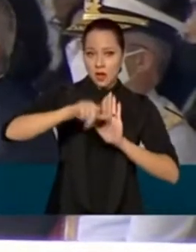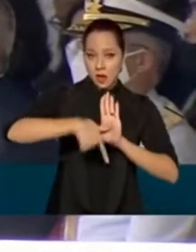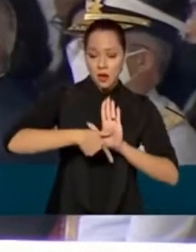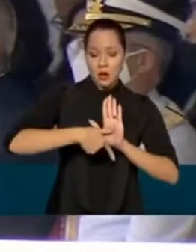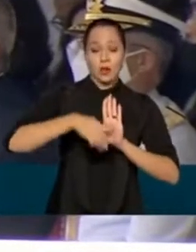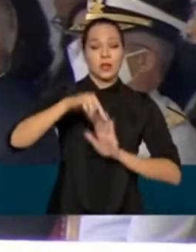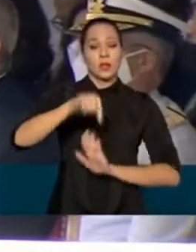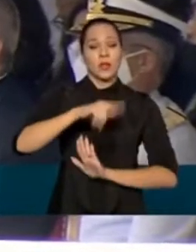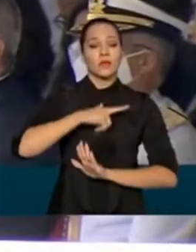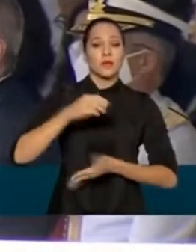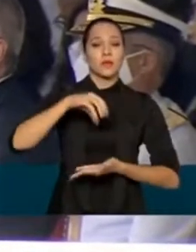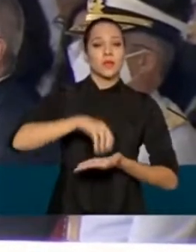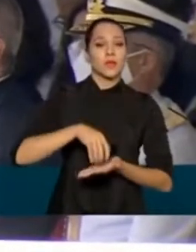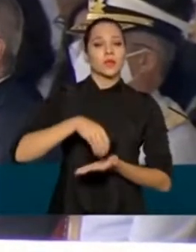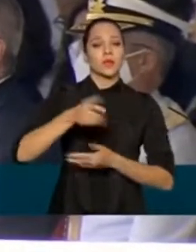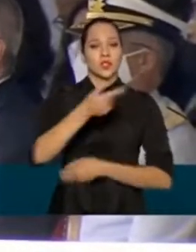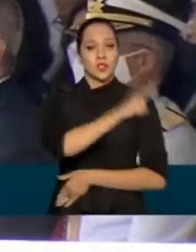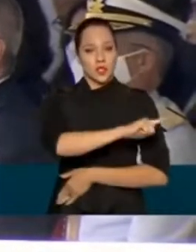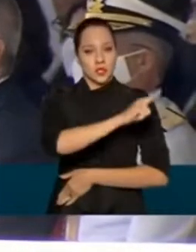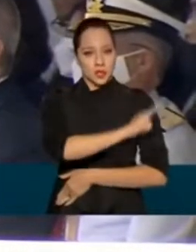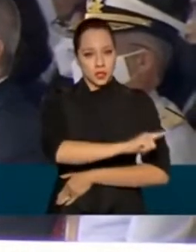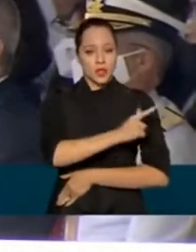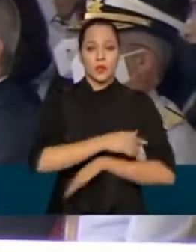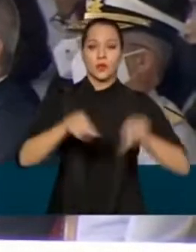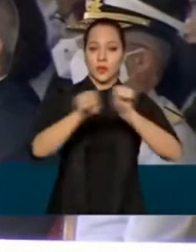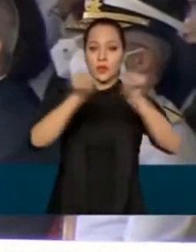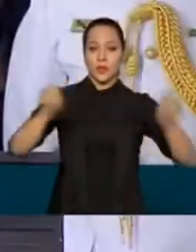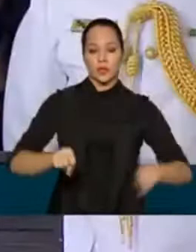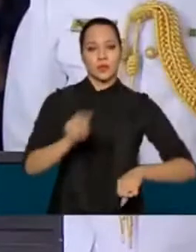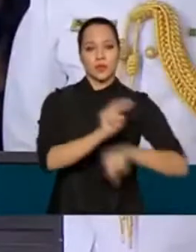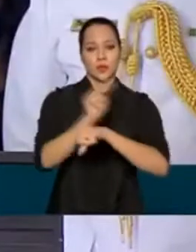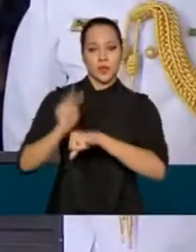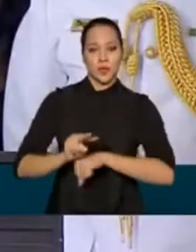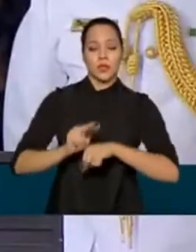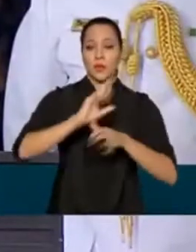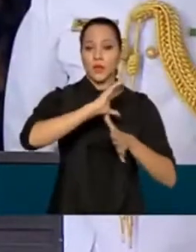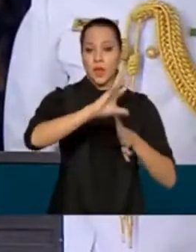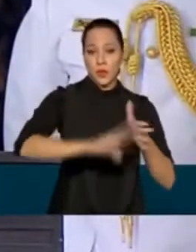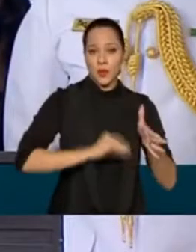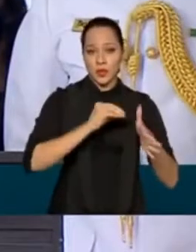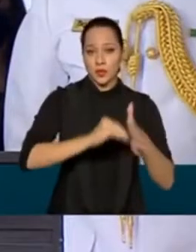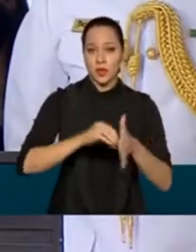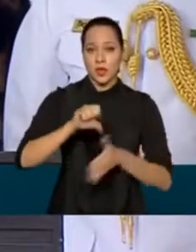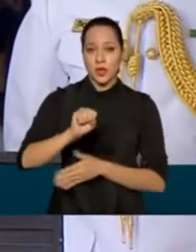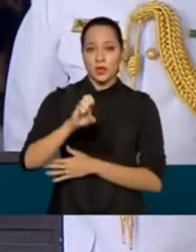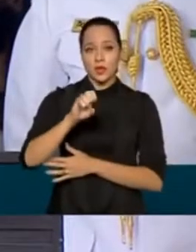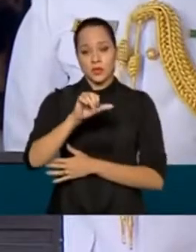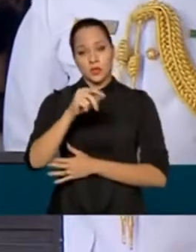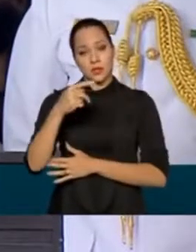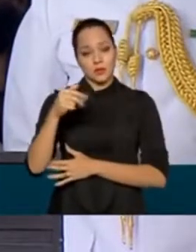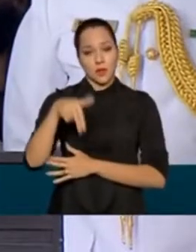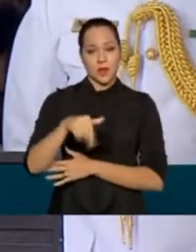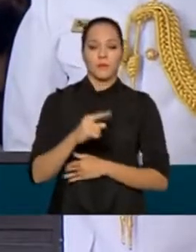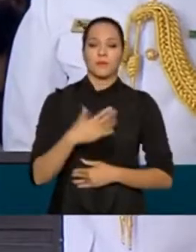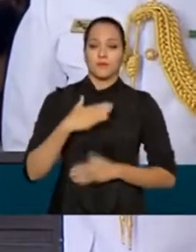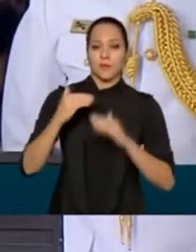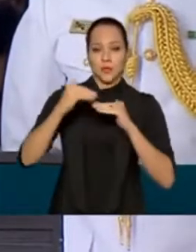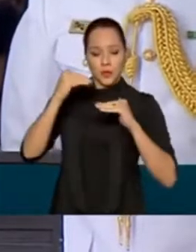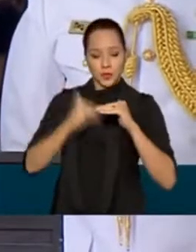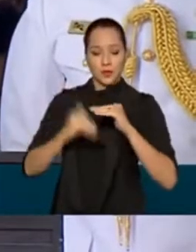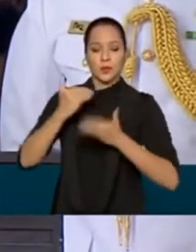do Centro Gestor e Operacional do Sistema de Proteção da Amazônia, o SENSIPAM, a mim subordinado